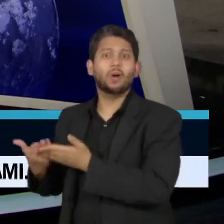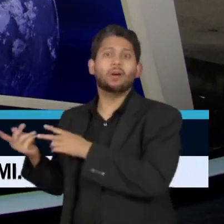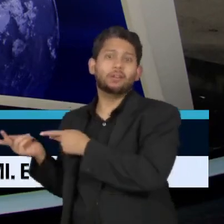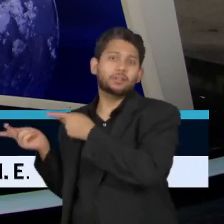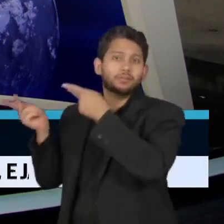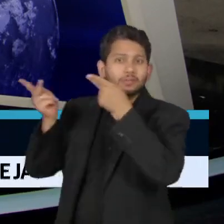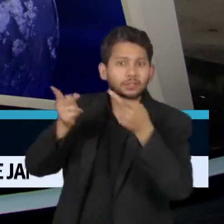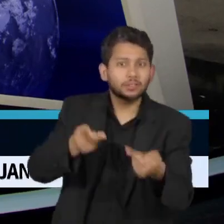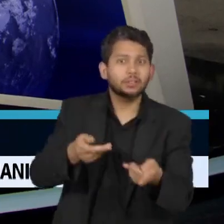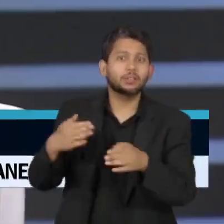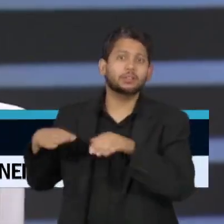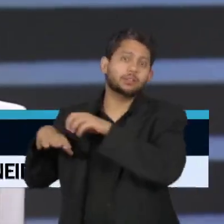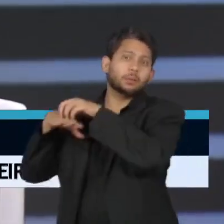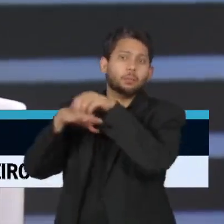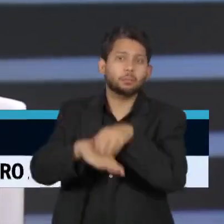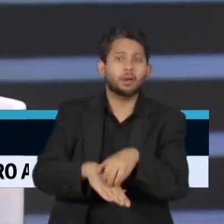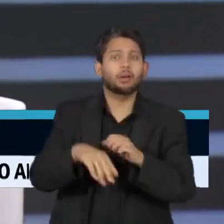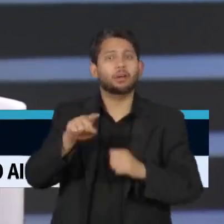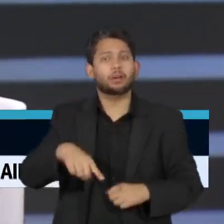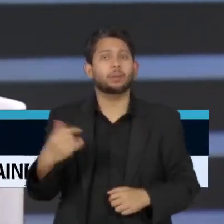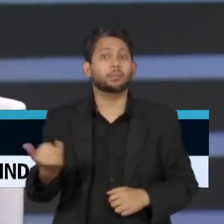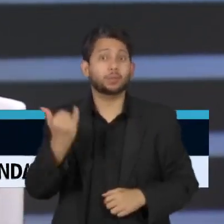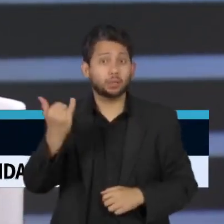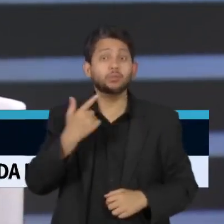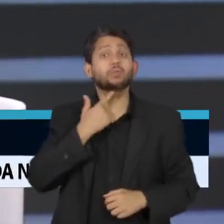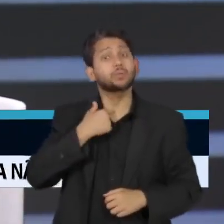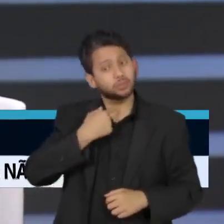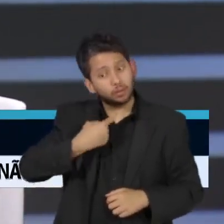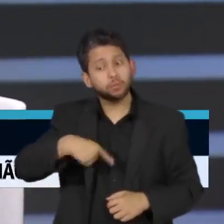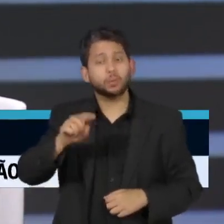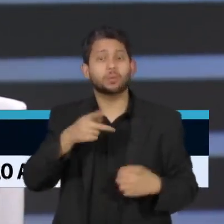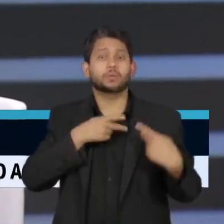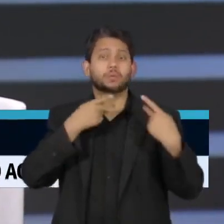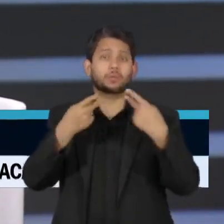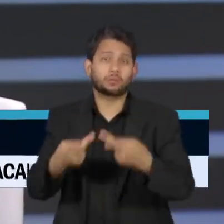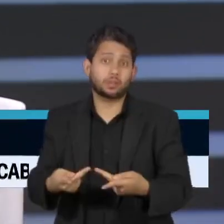excursão, tal. Então, eu acho muito importante, quero visitar, acho importante a reconstrução do museu. Com certeza.